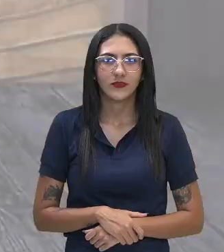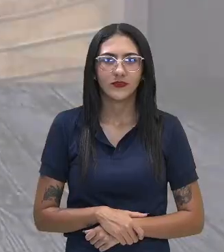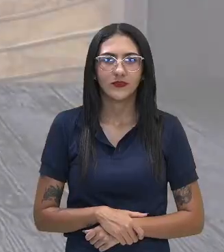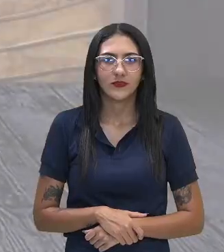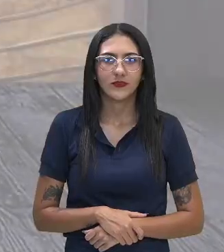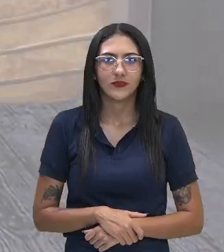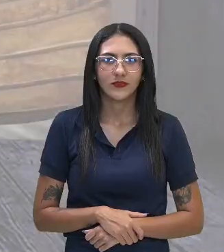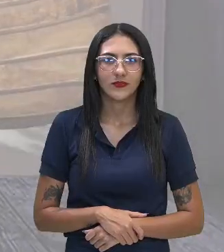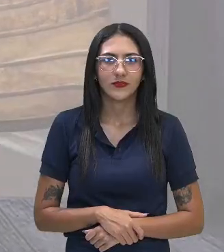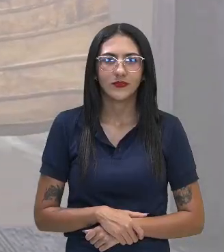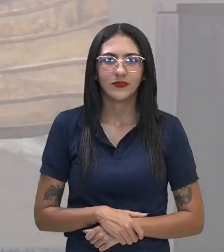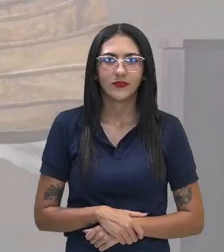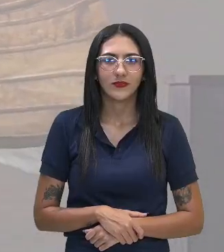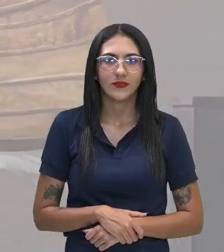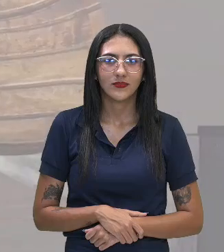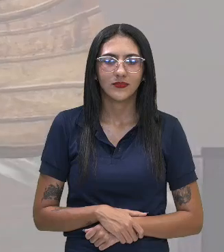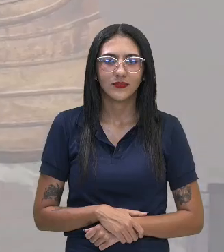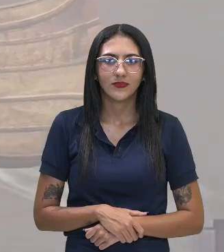Vamos.